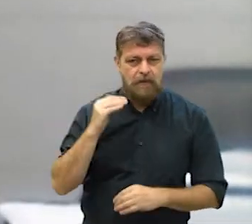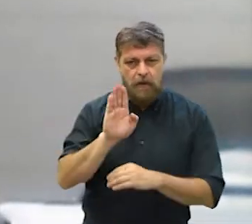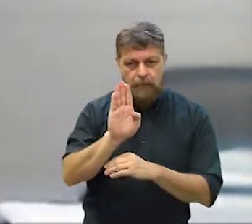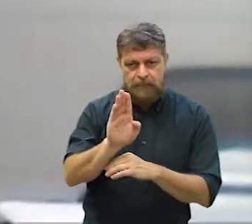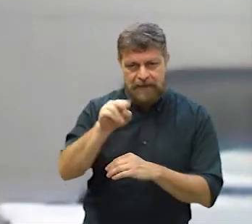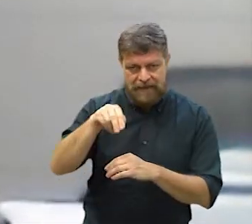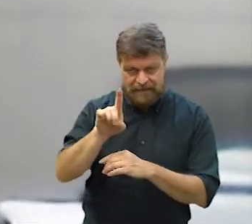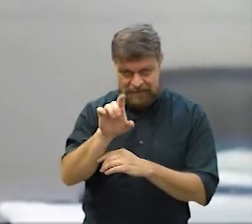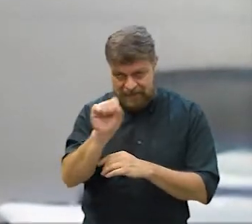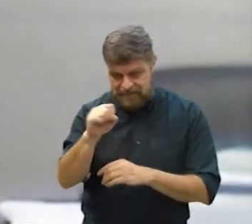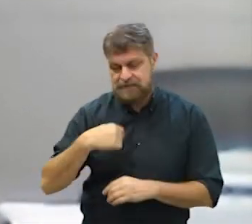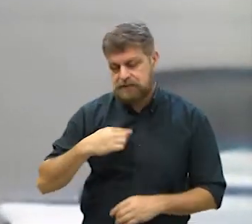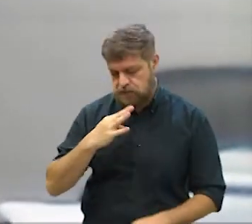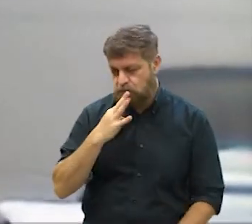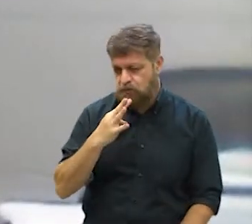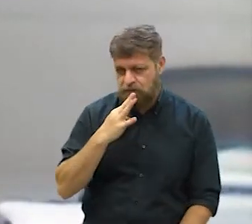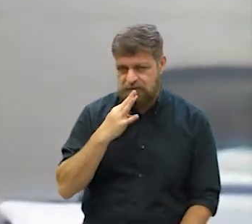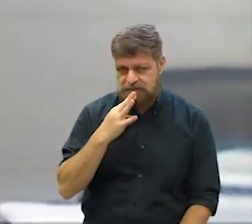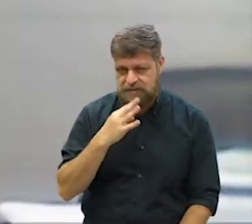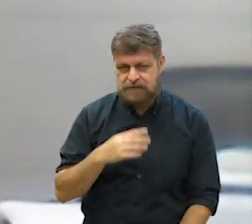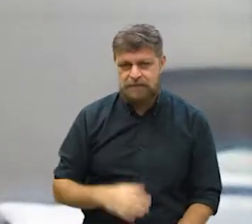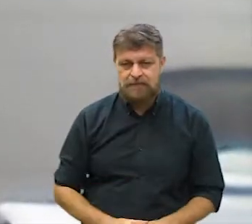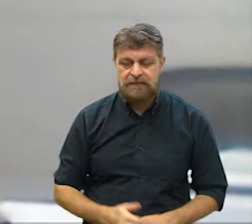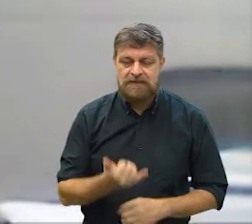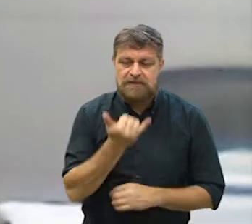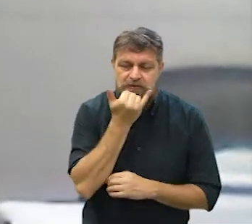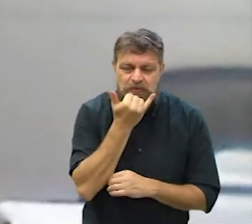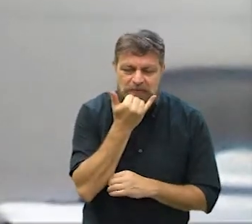BNDES, eu conheci muito o BNDES,